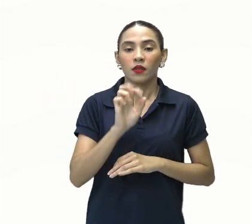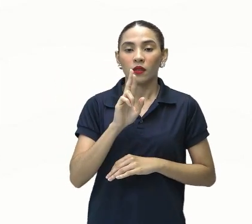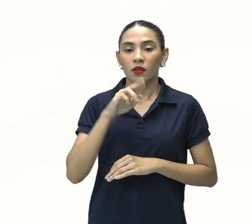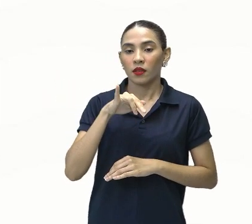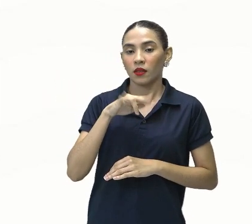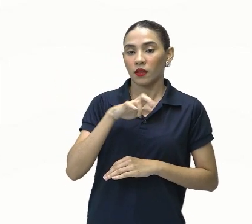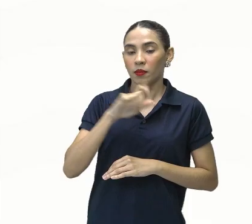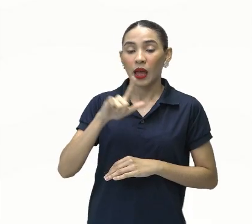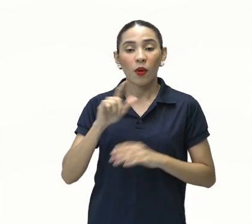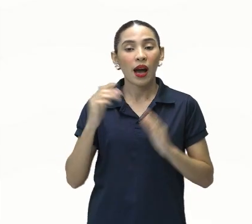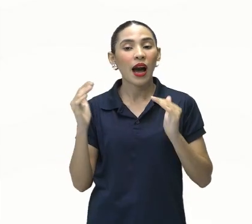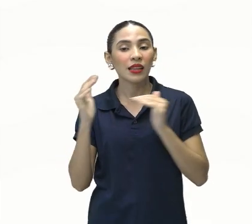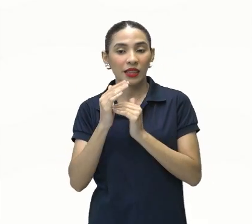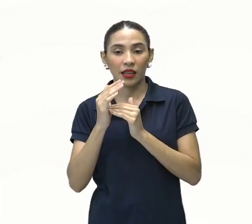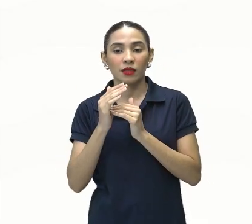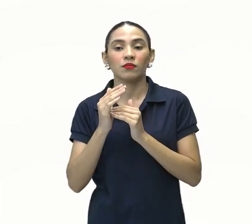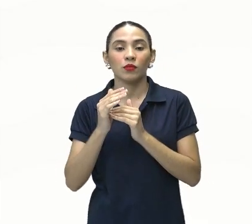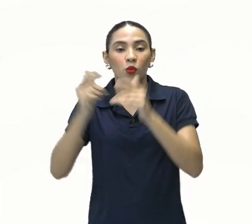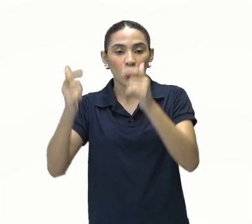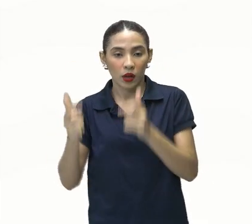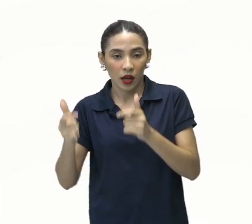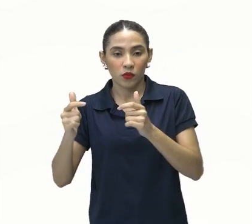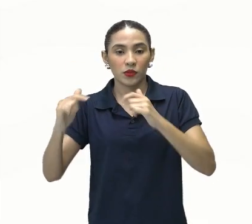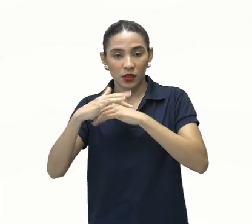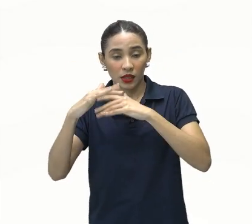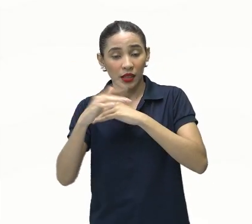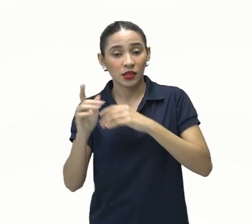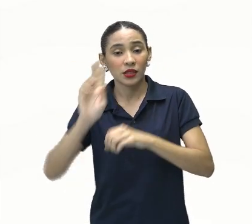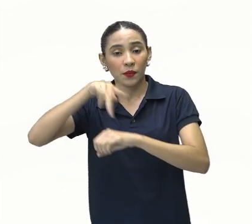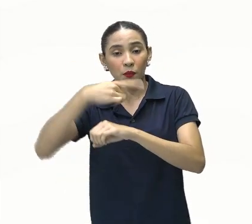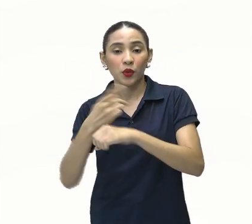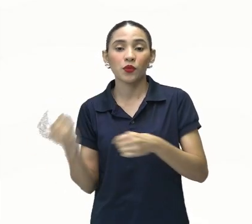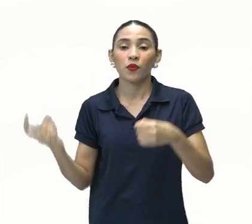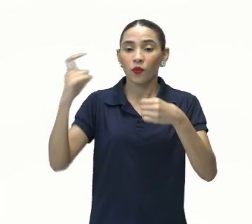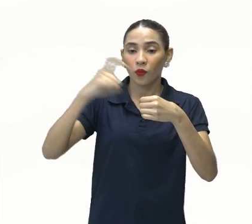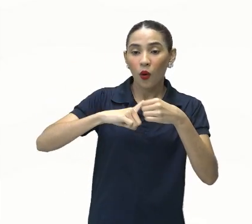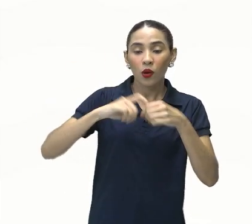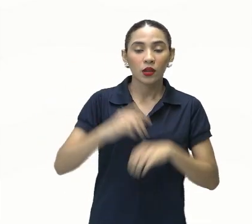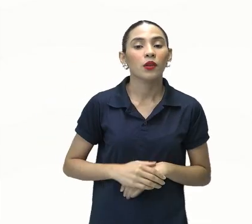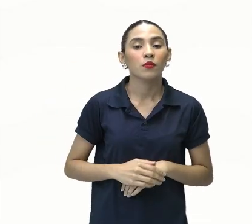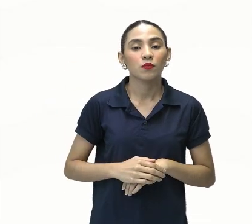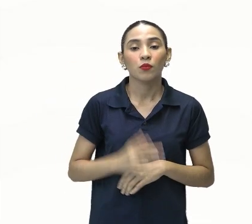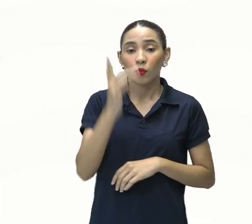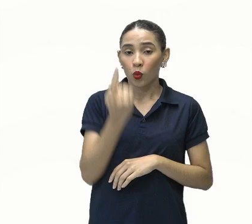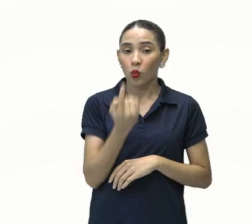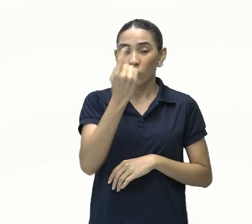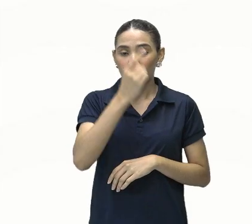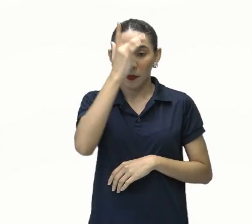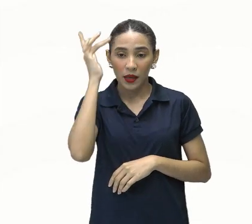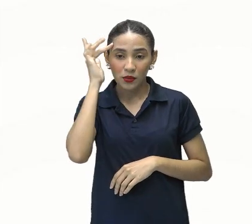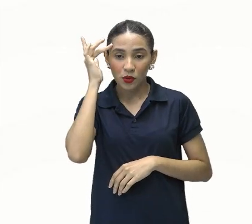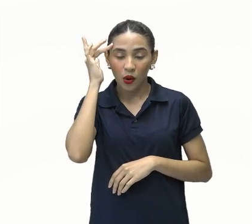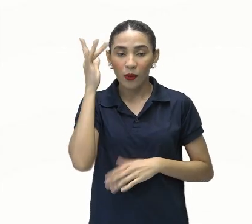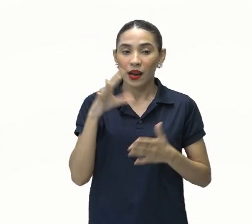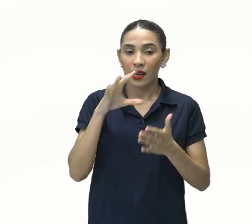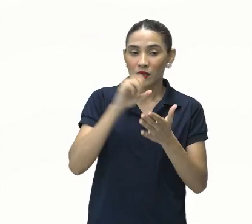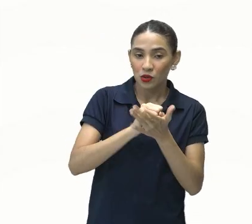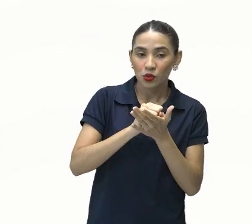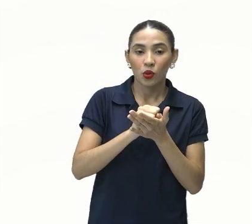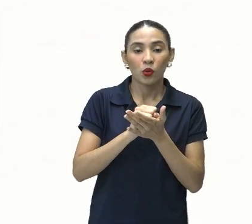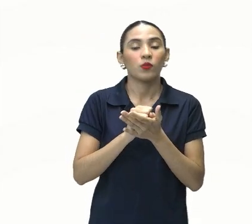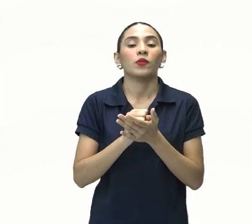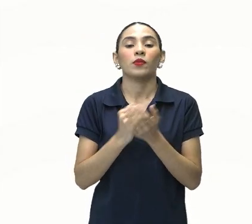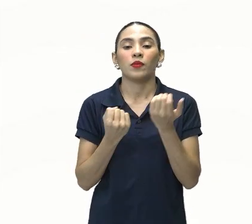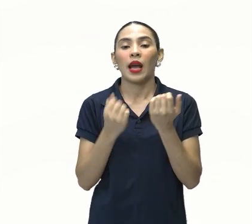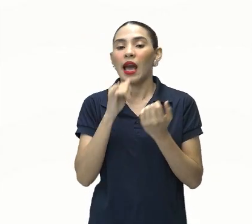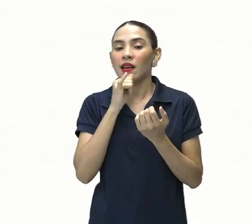cidade e depois volta ao terminal. Um fiscal registrou as velocidades médias do